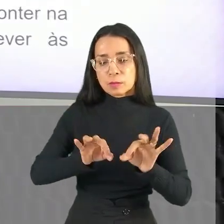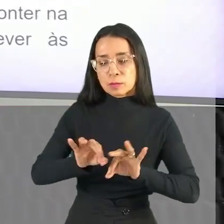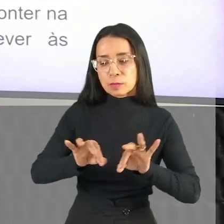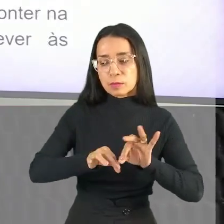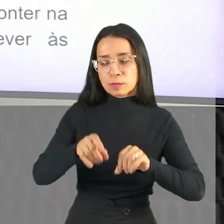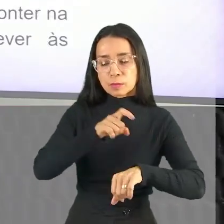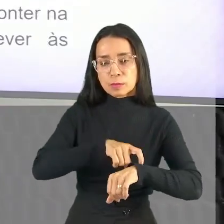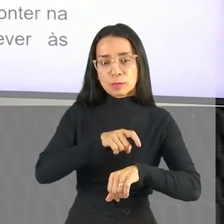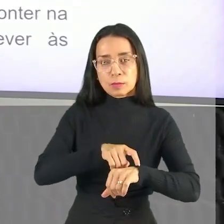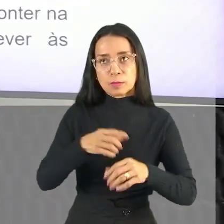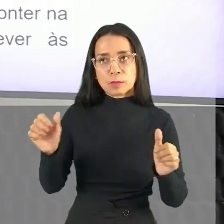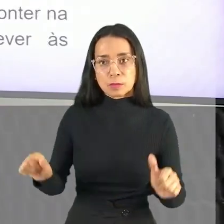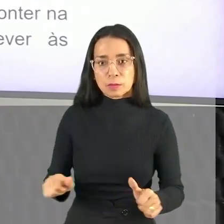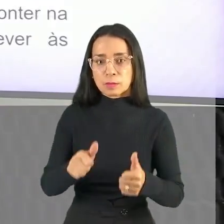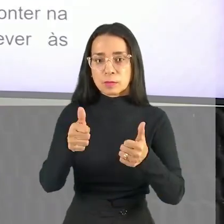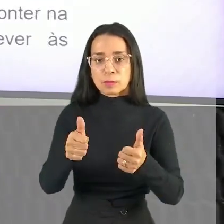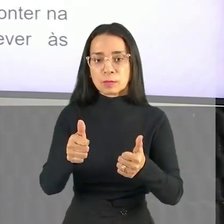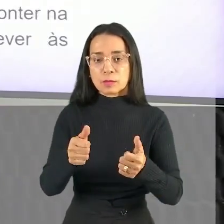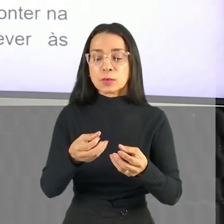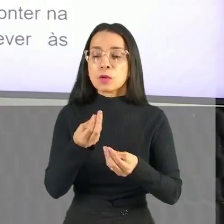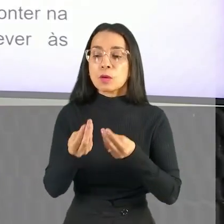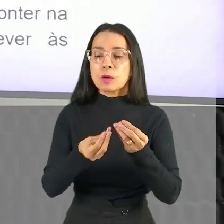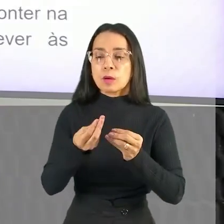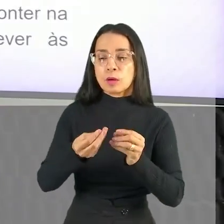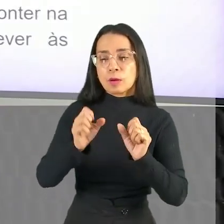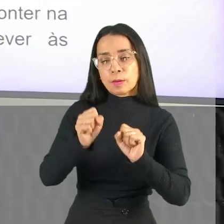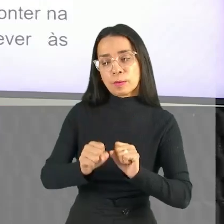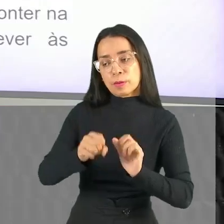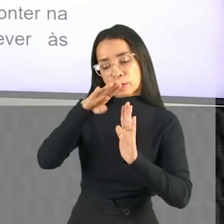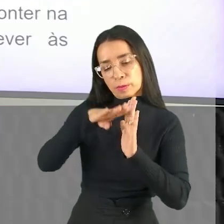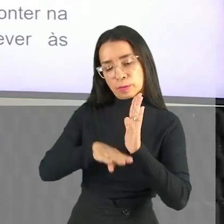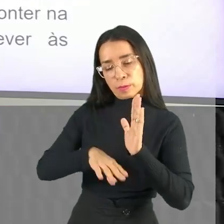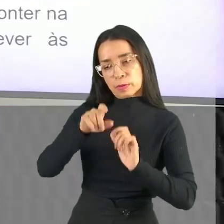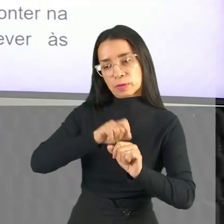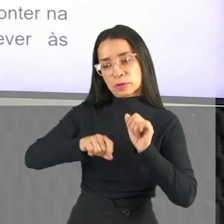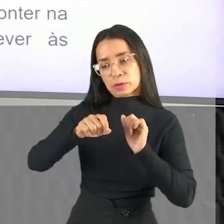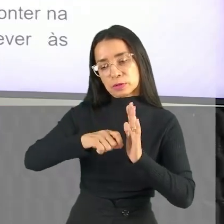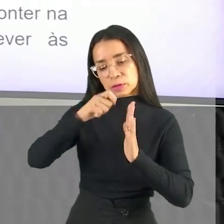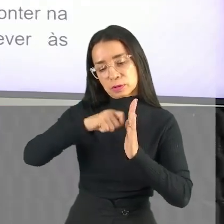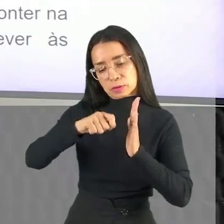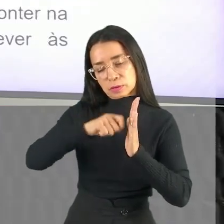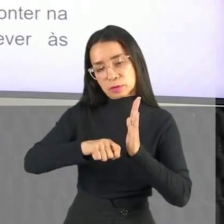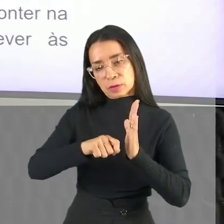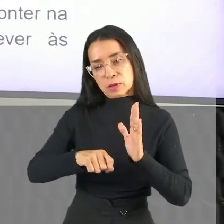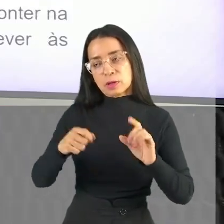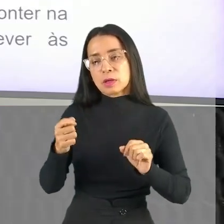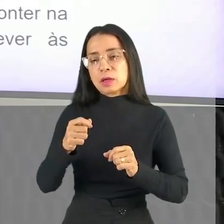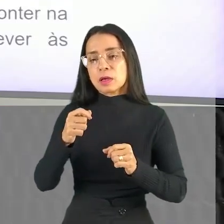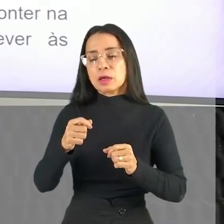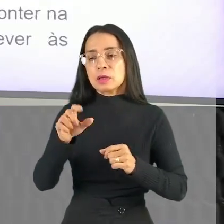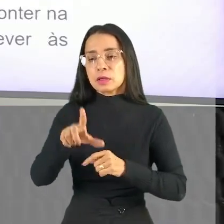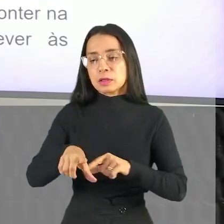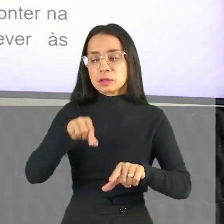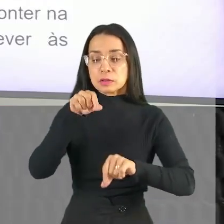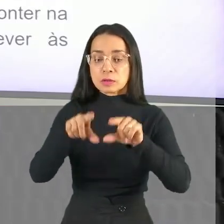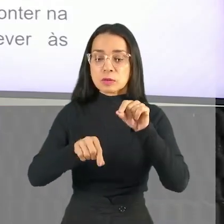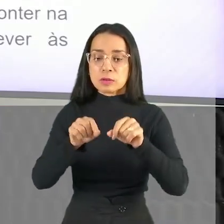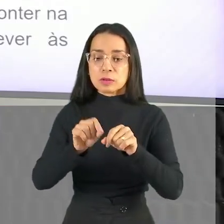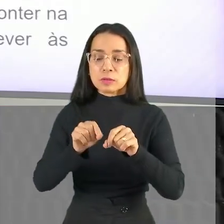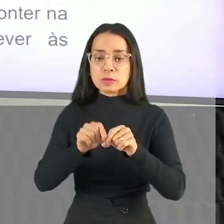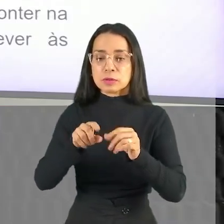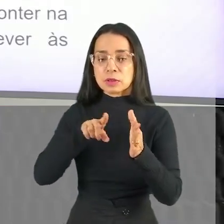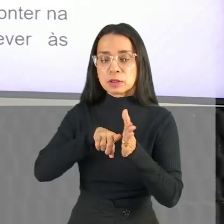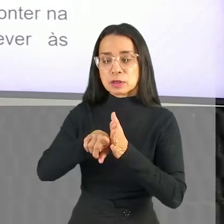possível. Como? Você pode planejar a sua redação e você pode escolher também fazer questões